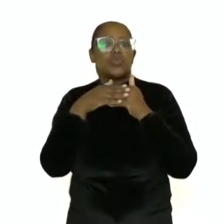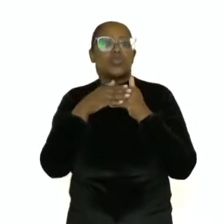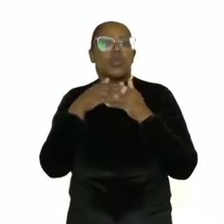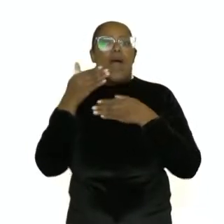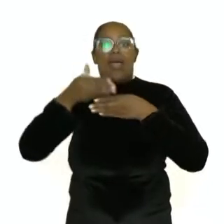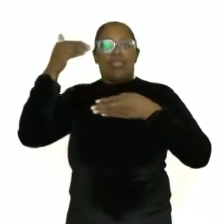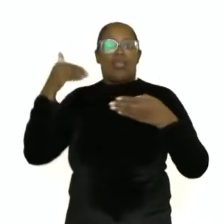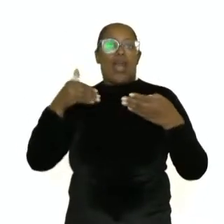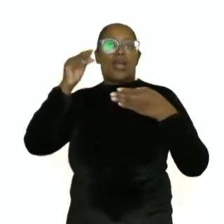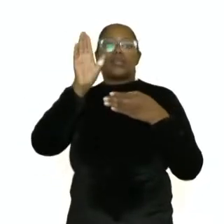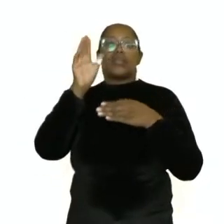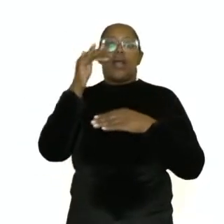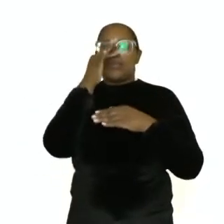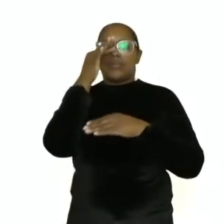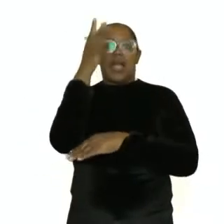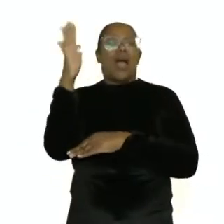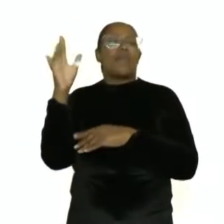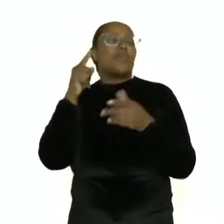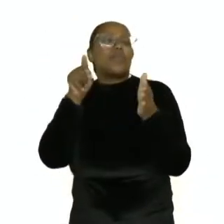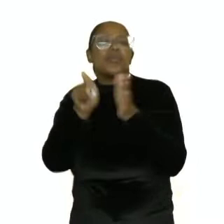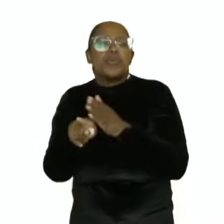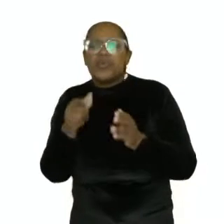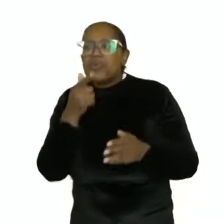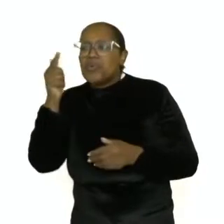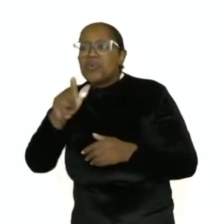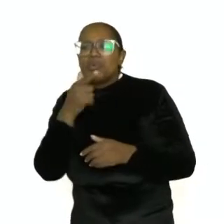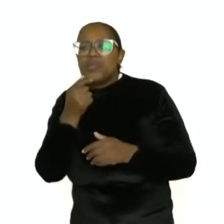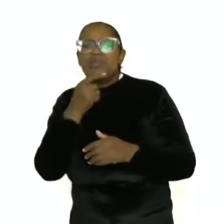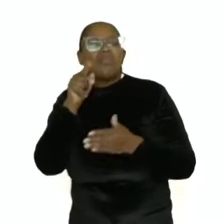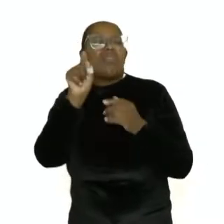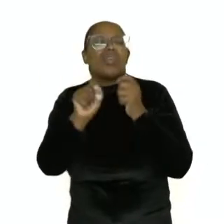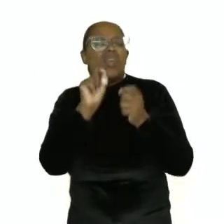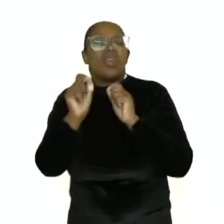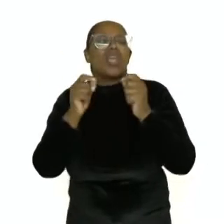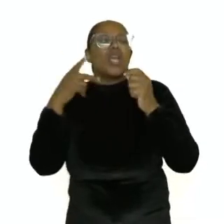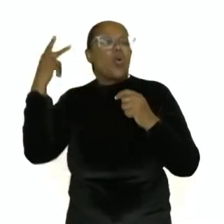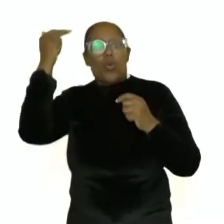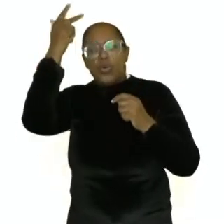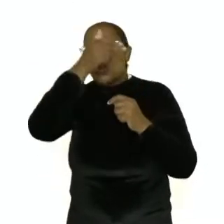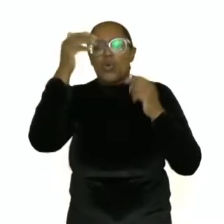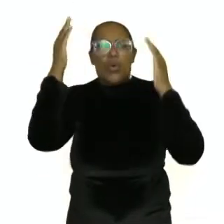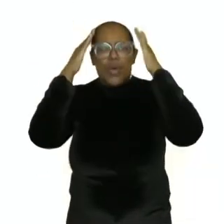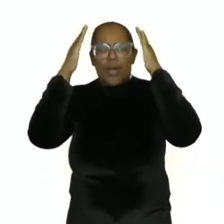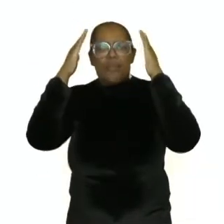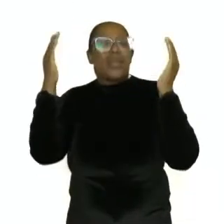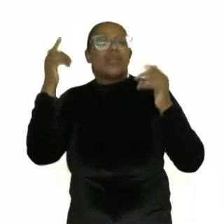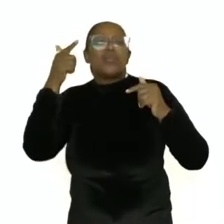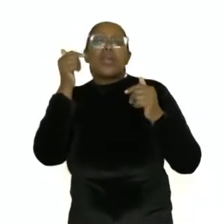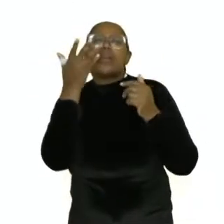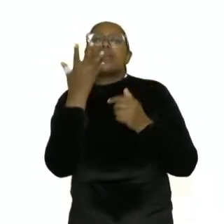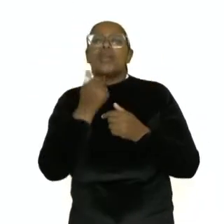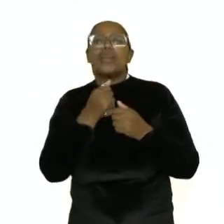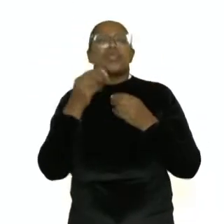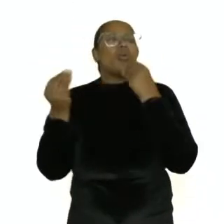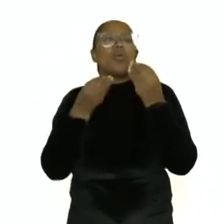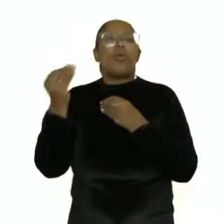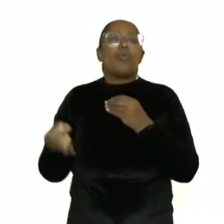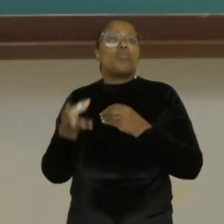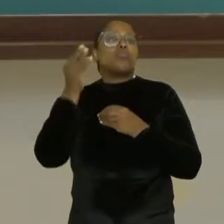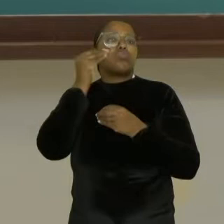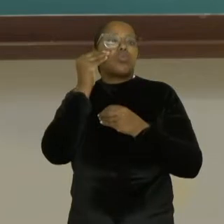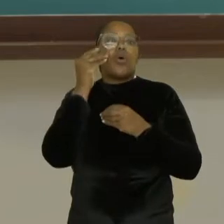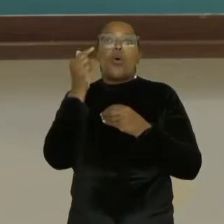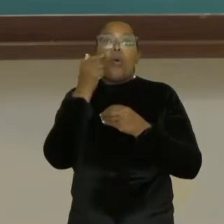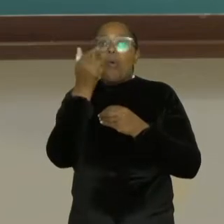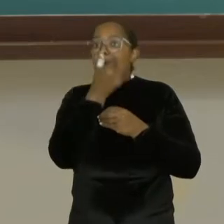coração. "Quem raspou a cabeça dele?" perguntou o moleque do tabuleiro. "Como botaram os olhos de duas criaturas numa cara?" berrou o